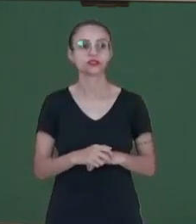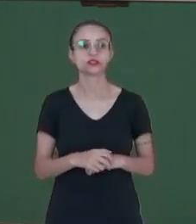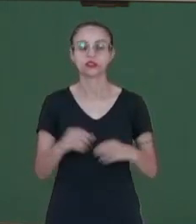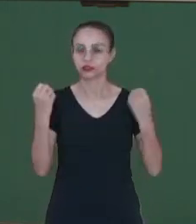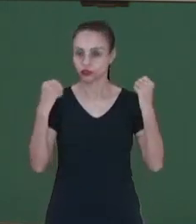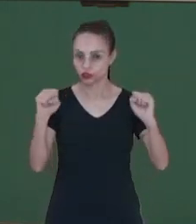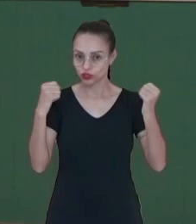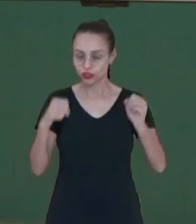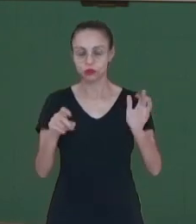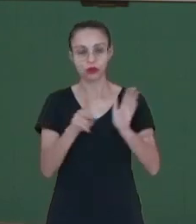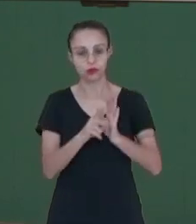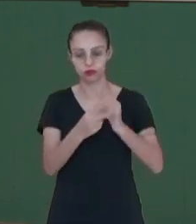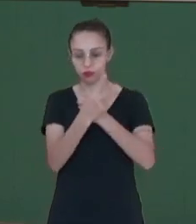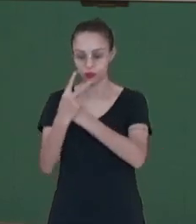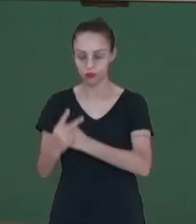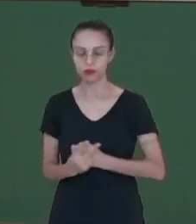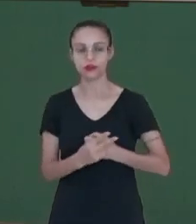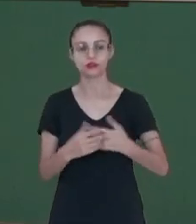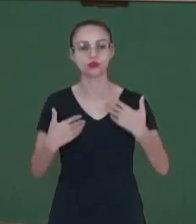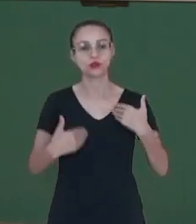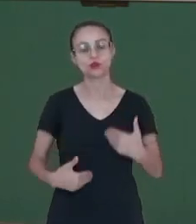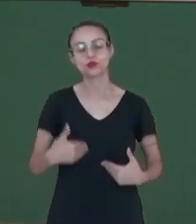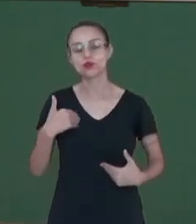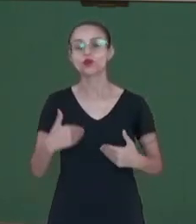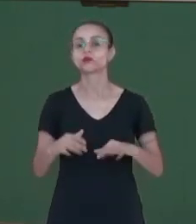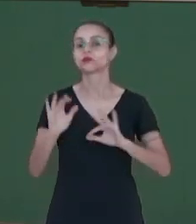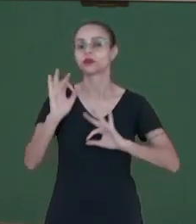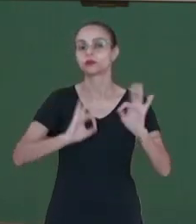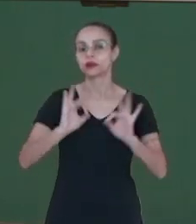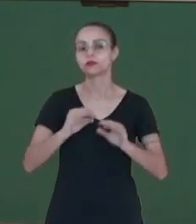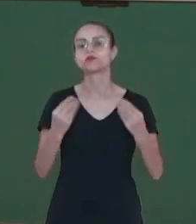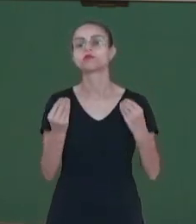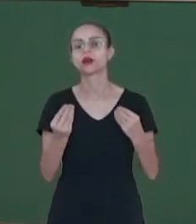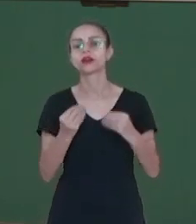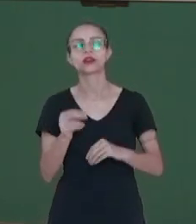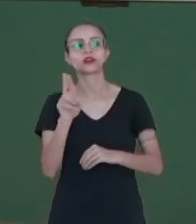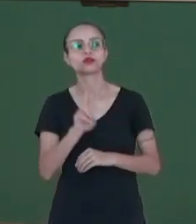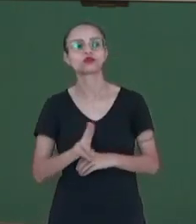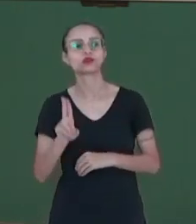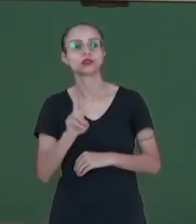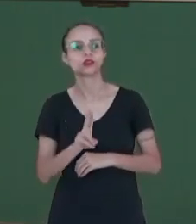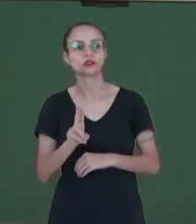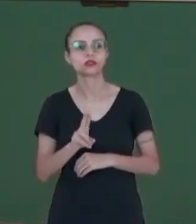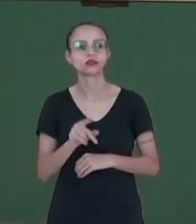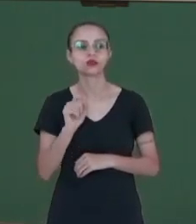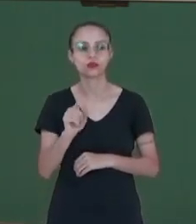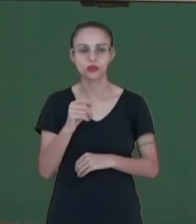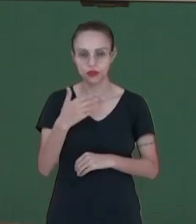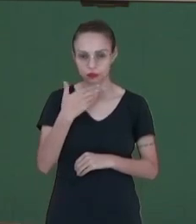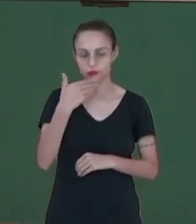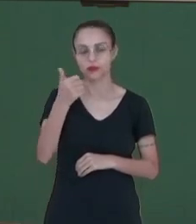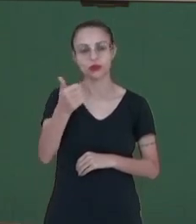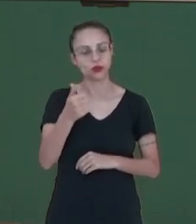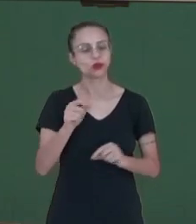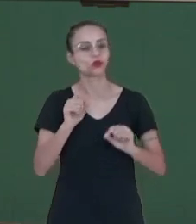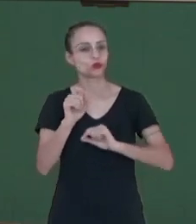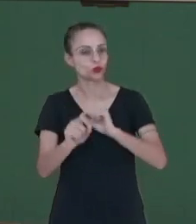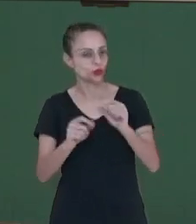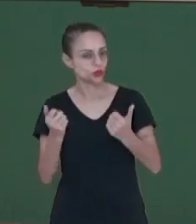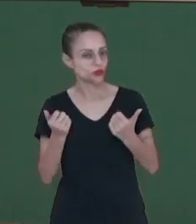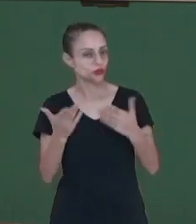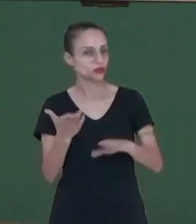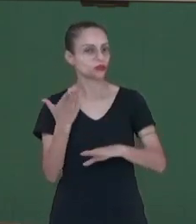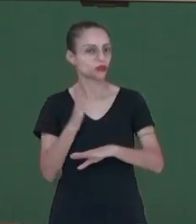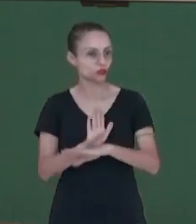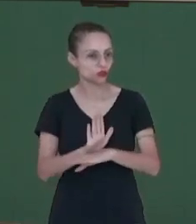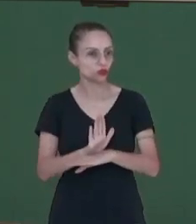de condicionamento. Então, para que que serve a ginástica de condicionamento? Que melhora a ginástica de condicionamento e